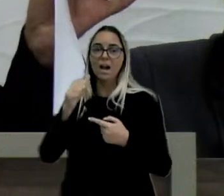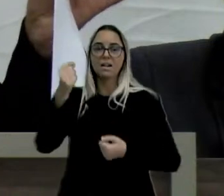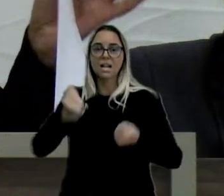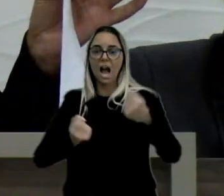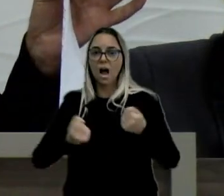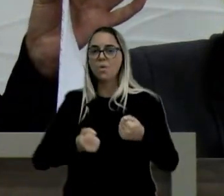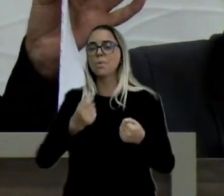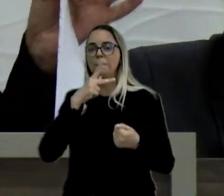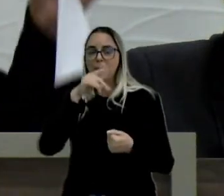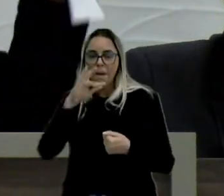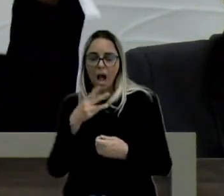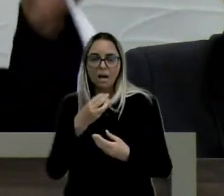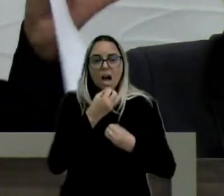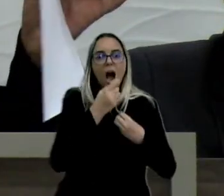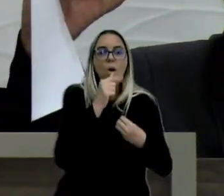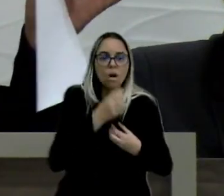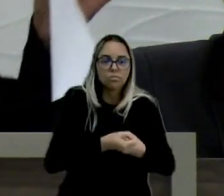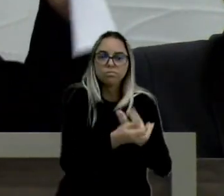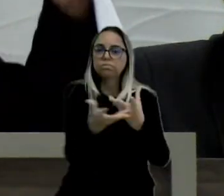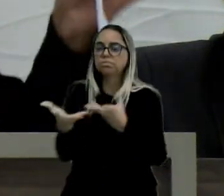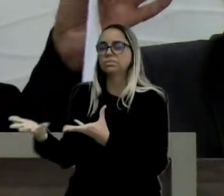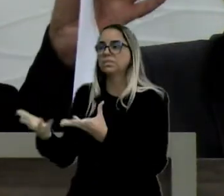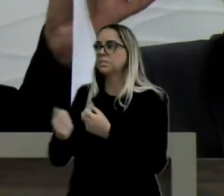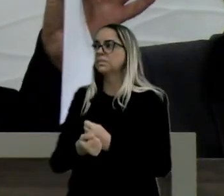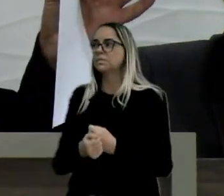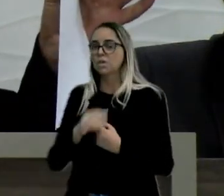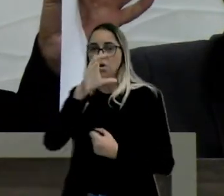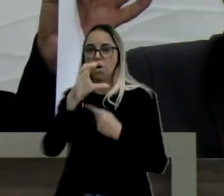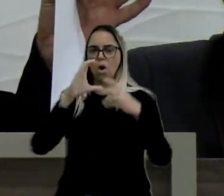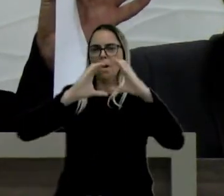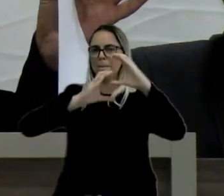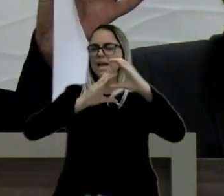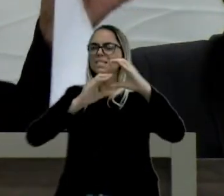B para todos